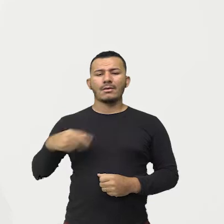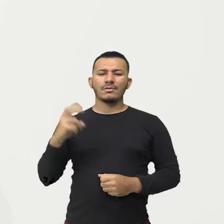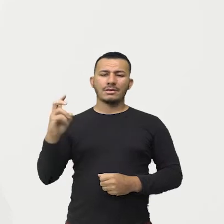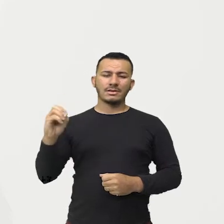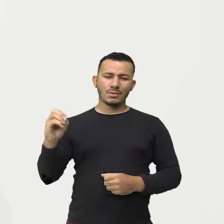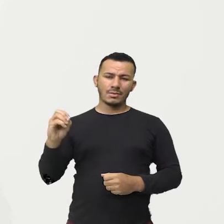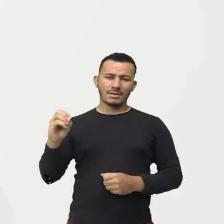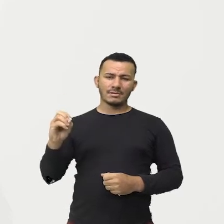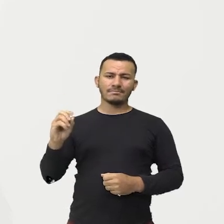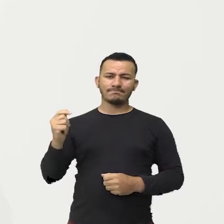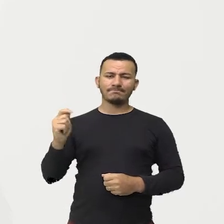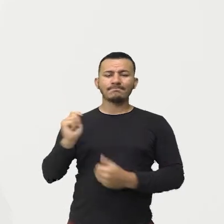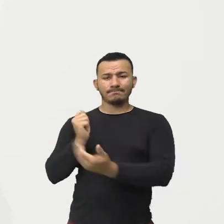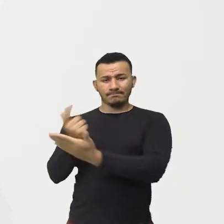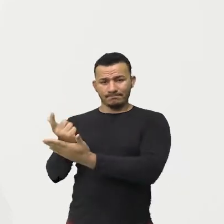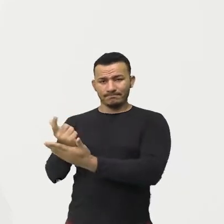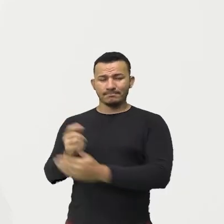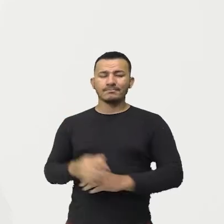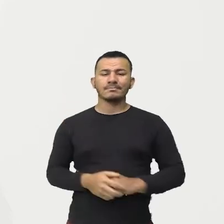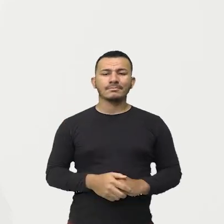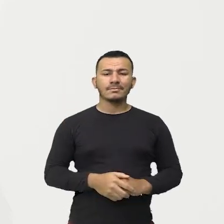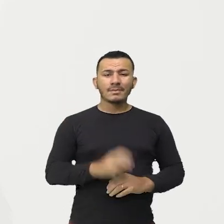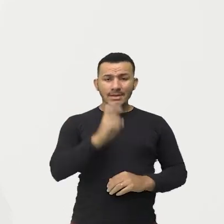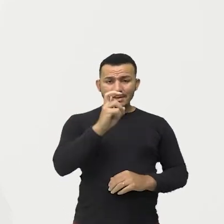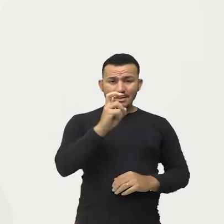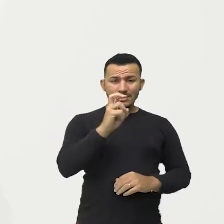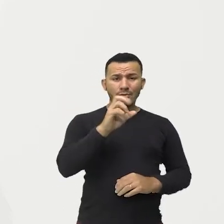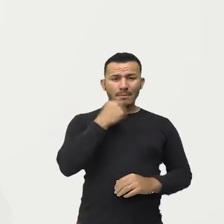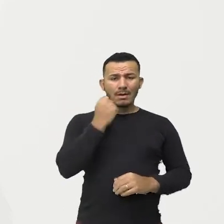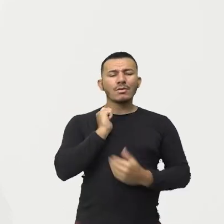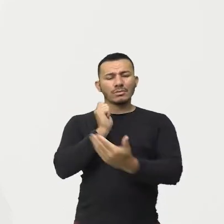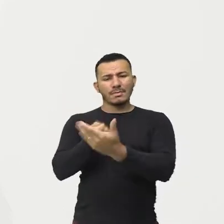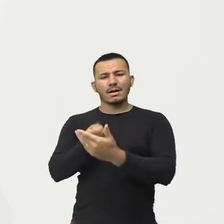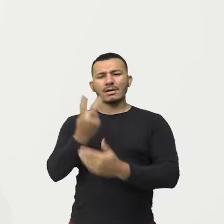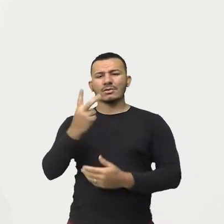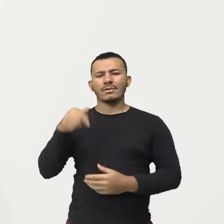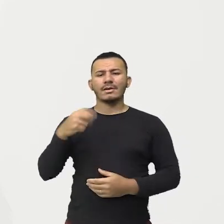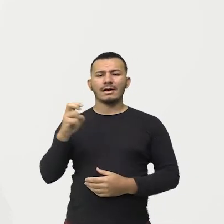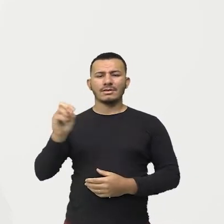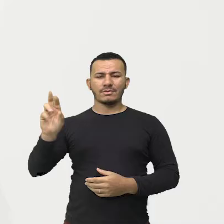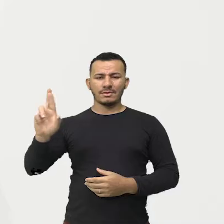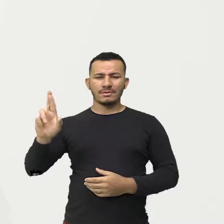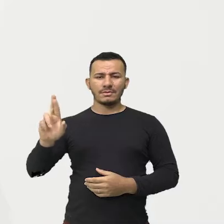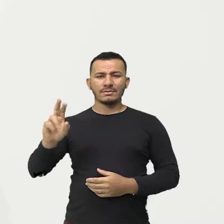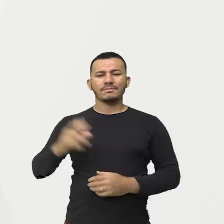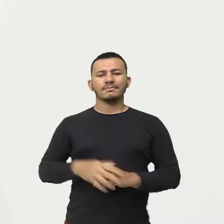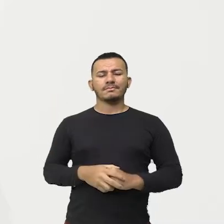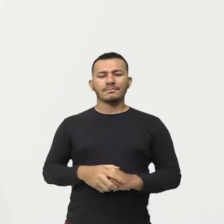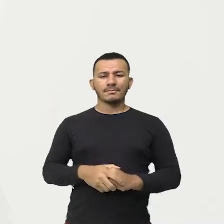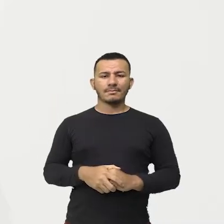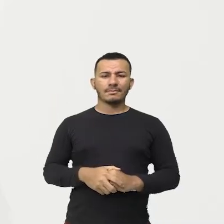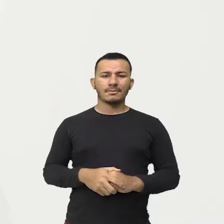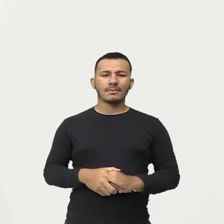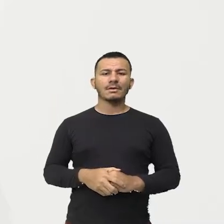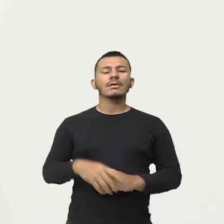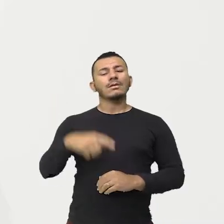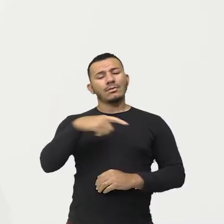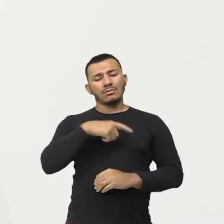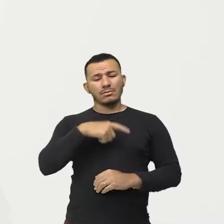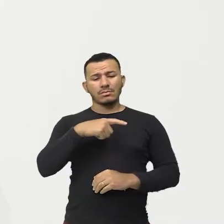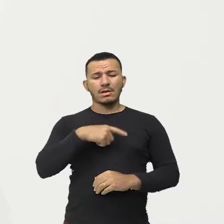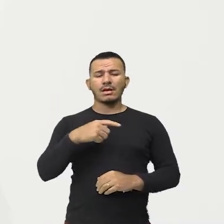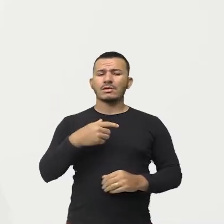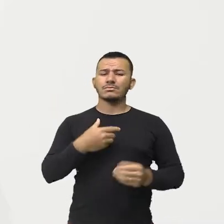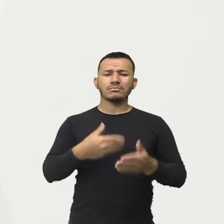R$2,50. Olha só, se comprar 5 pães, pagaria R$2,50. E aí, ó, a expressão que representa qualquer